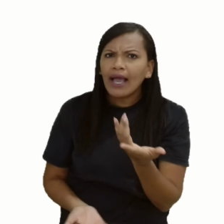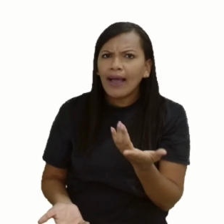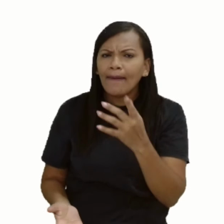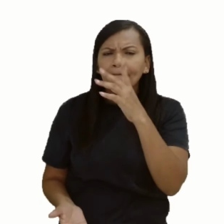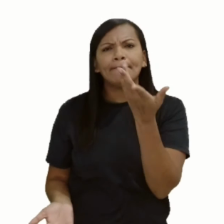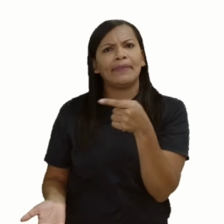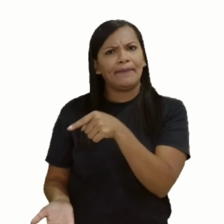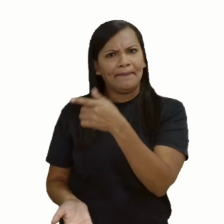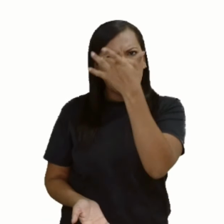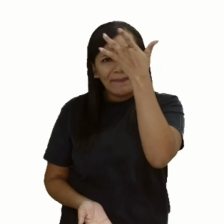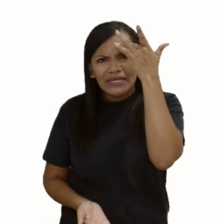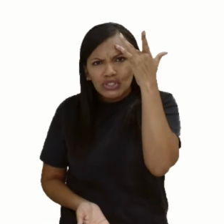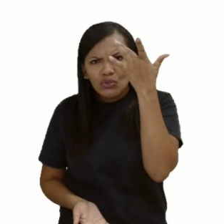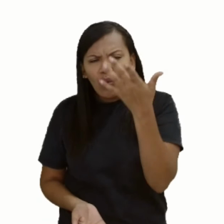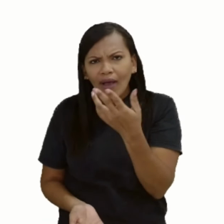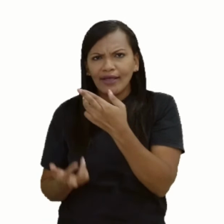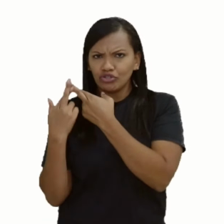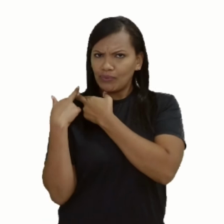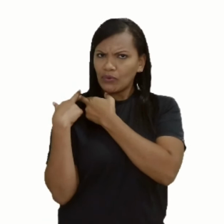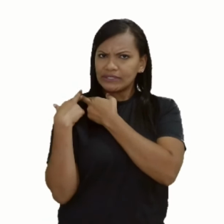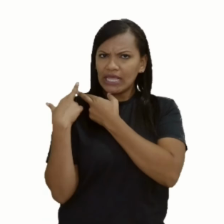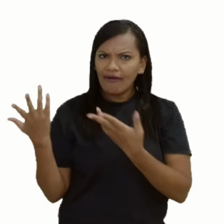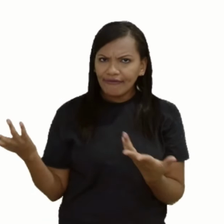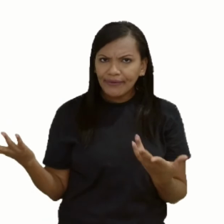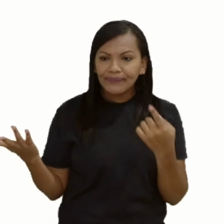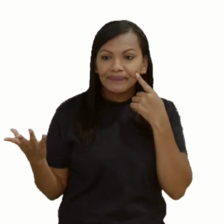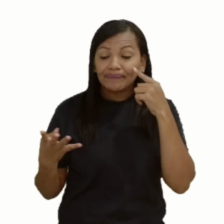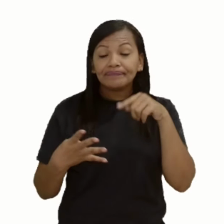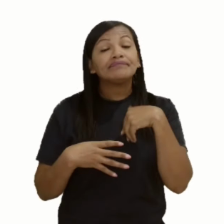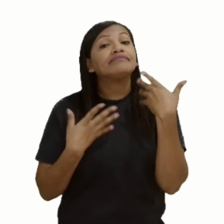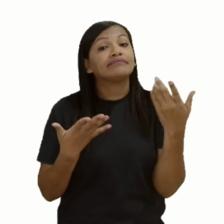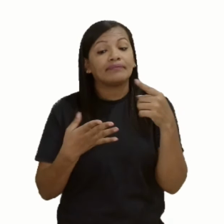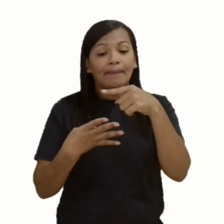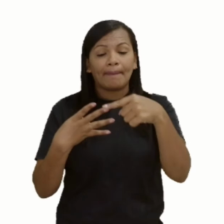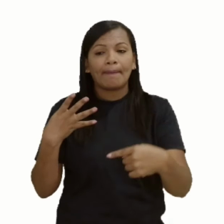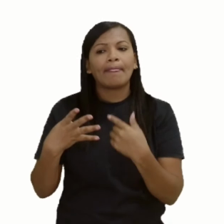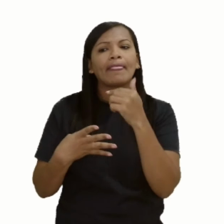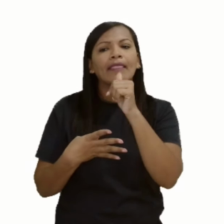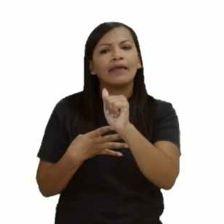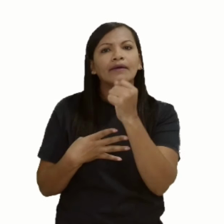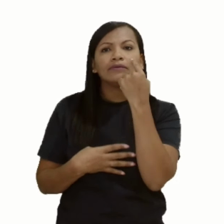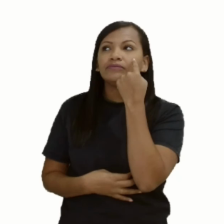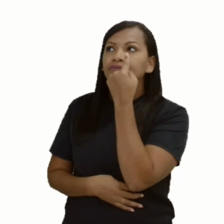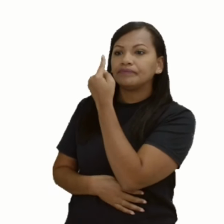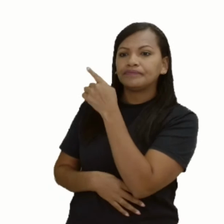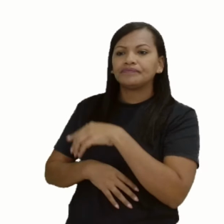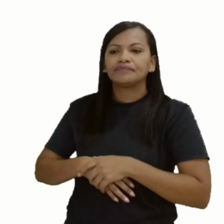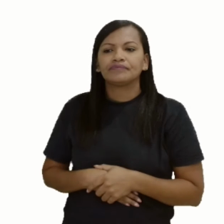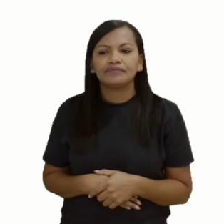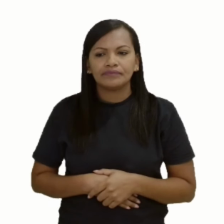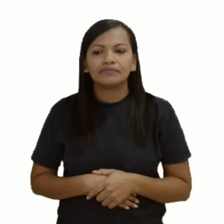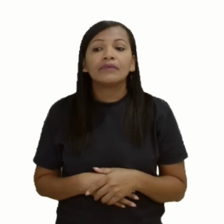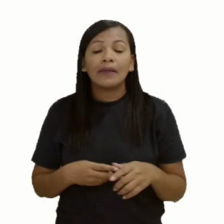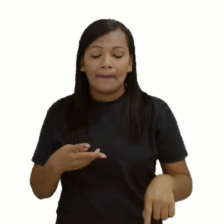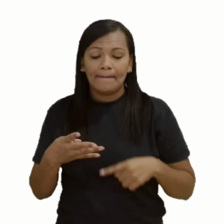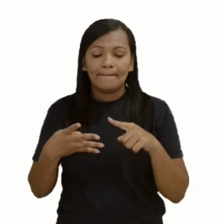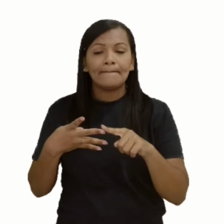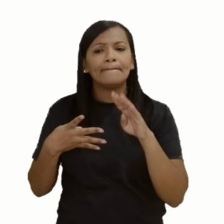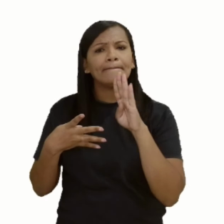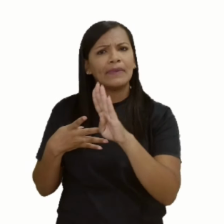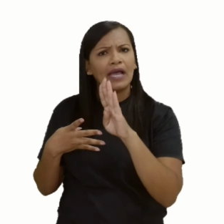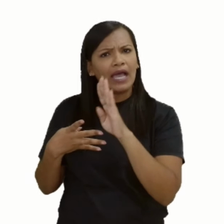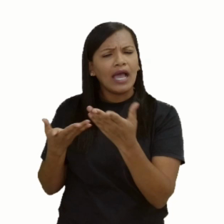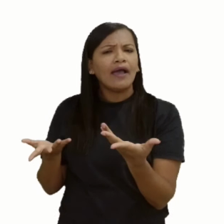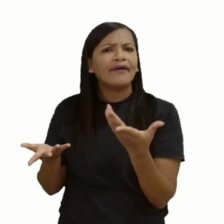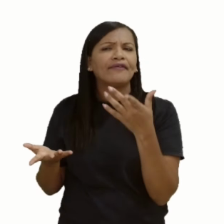o humor é criado pela irritação do personagem, vítima do golpe, menção à qualidade dos